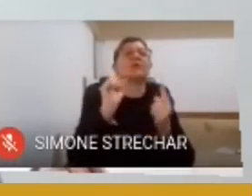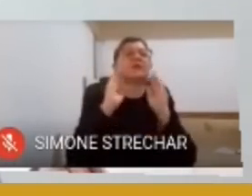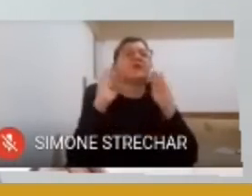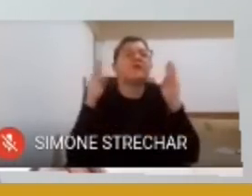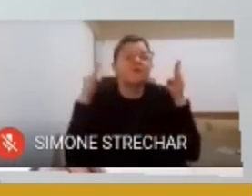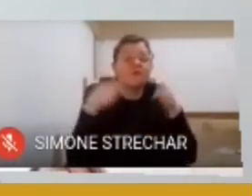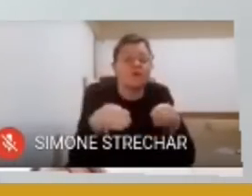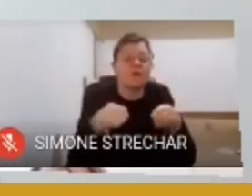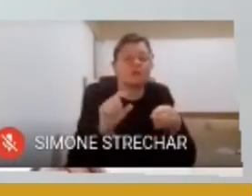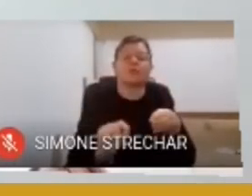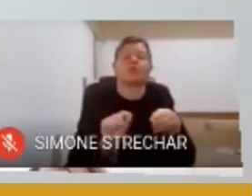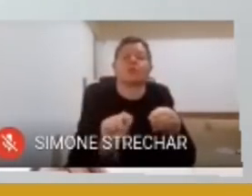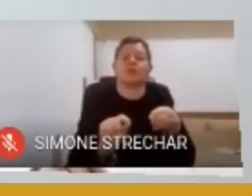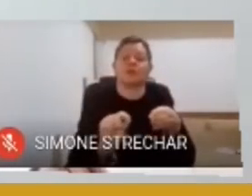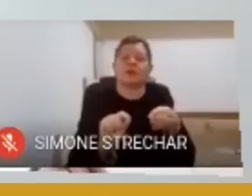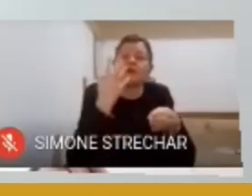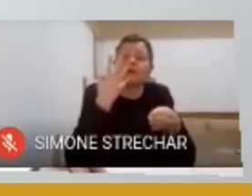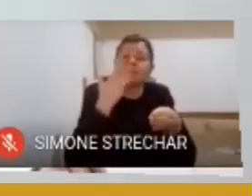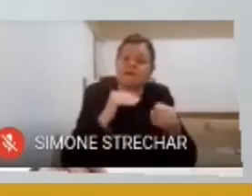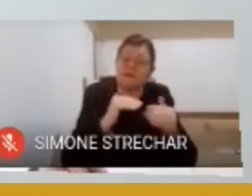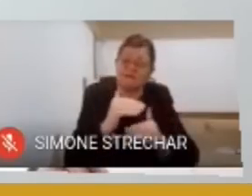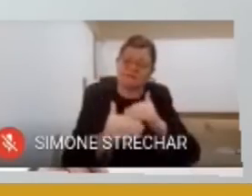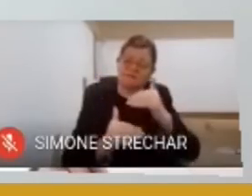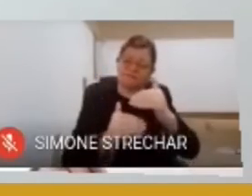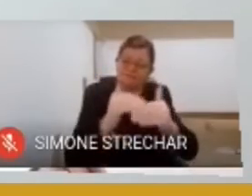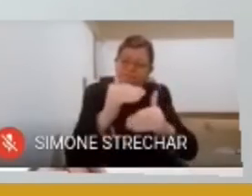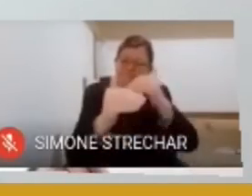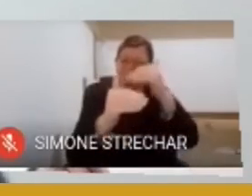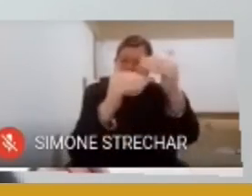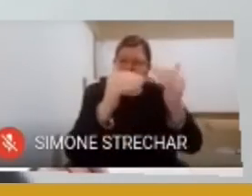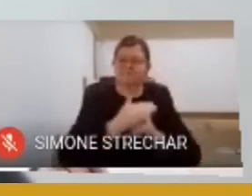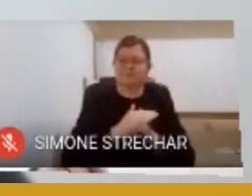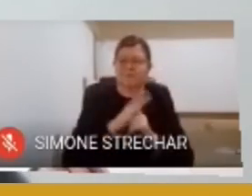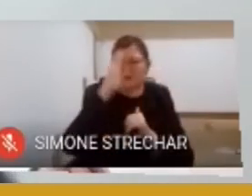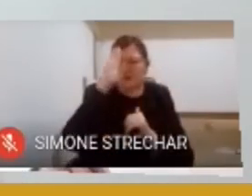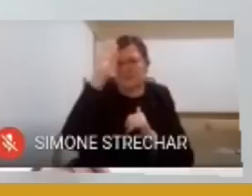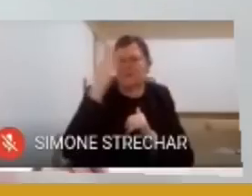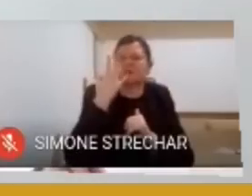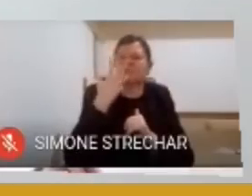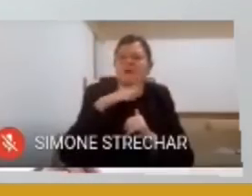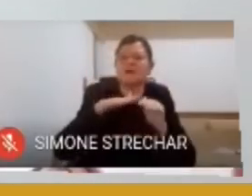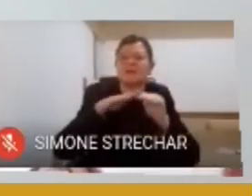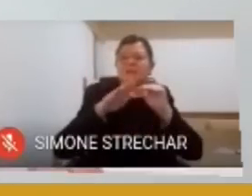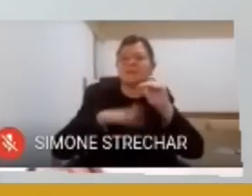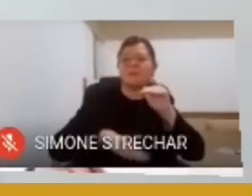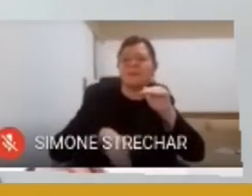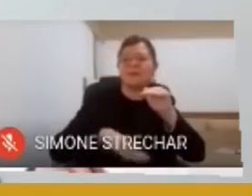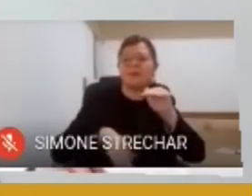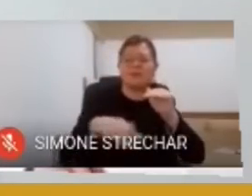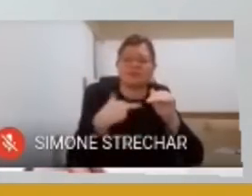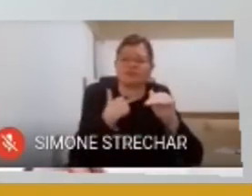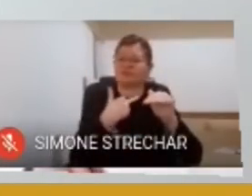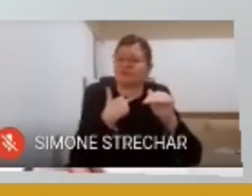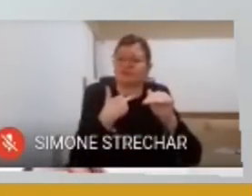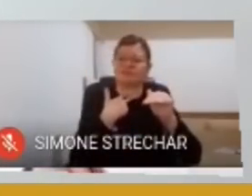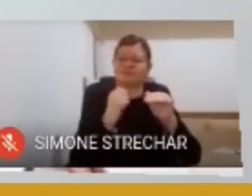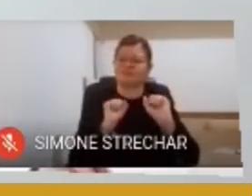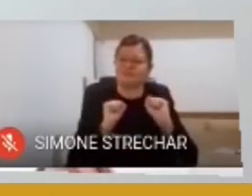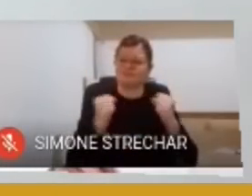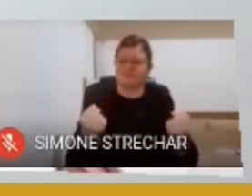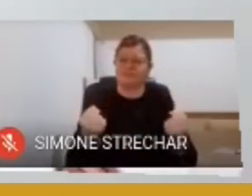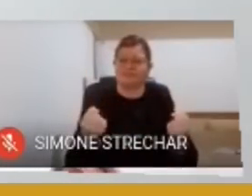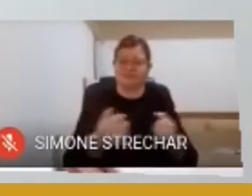atue em prol da criança e do adolescente, nada disso vai acontecer. E nós temos que primar. E qual é